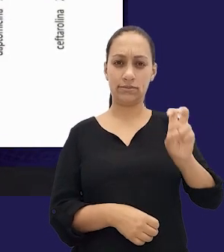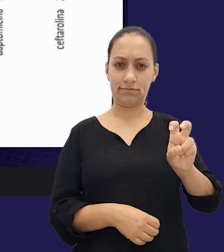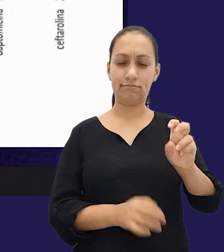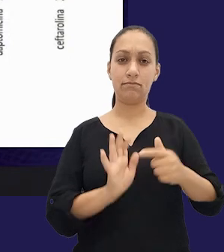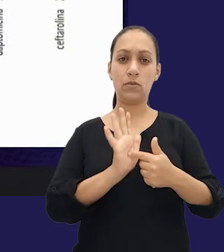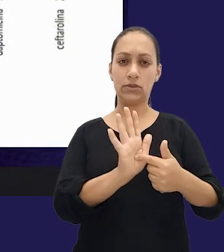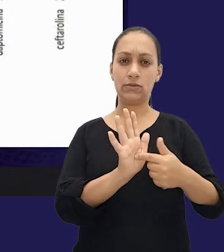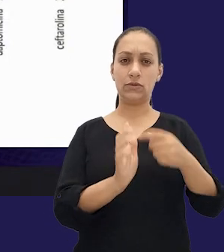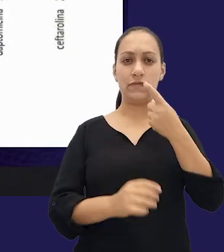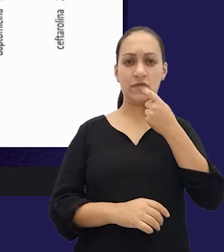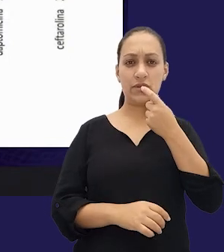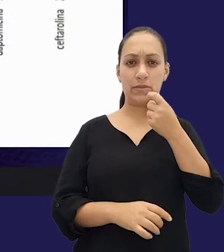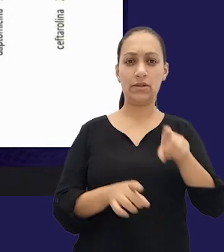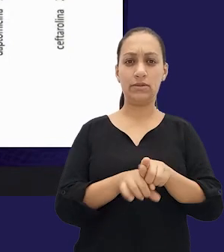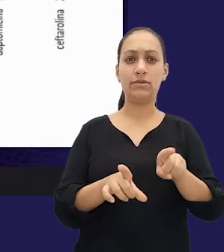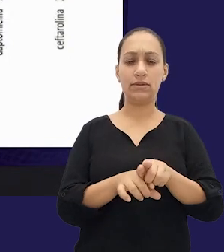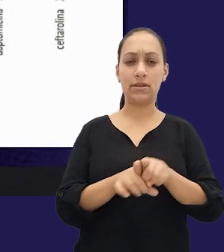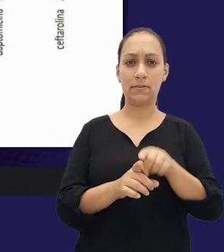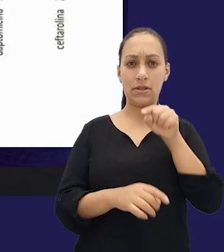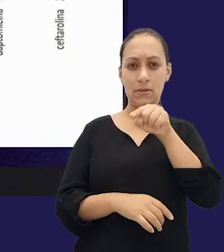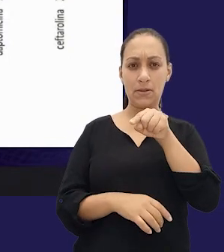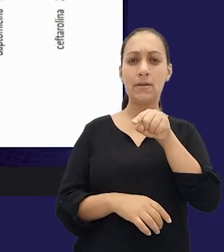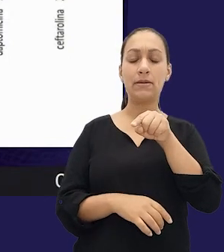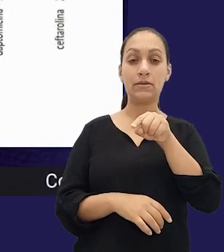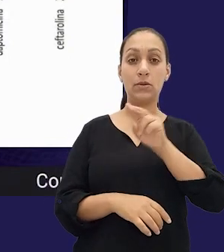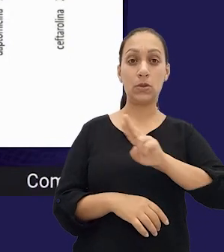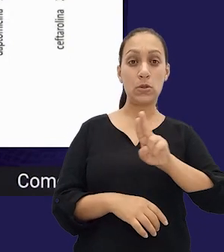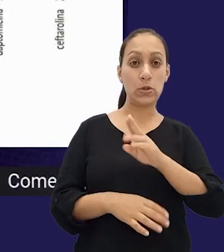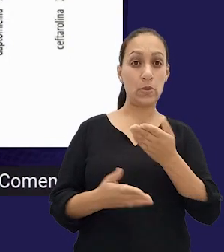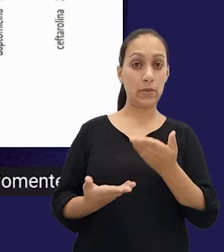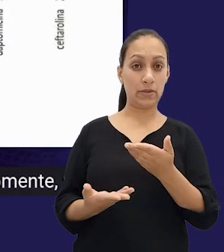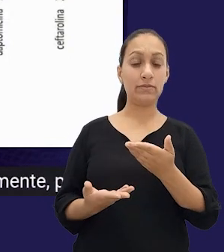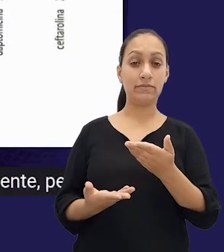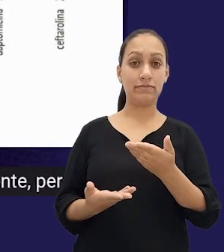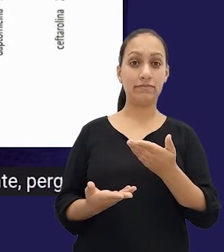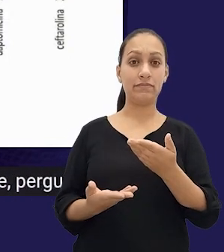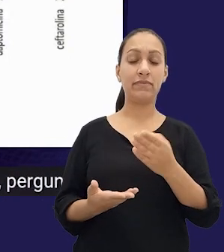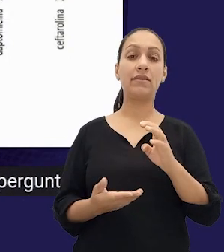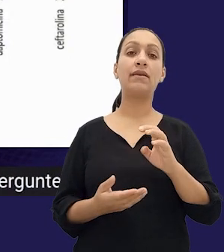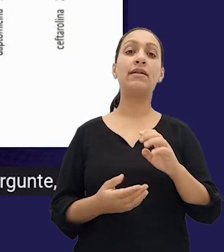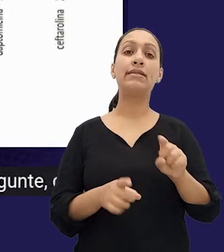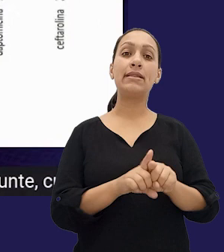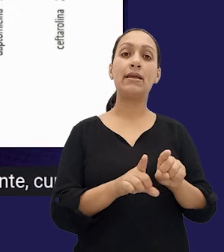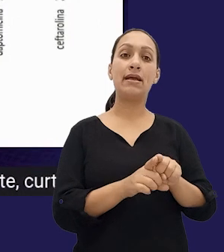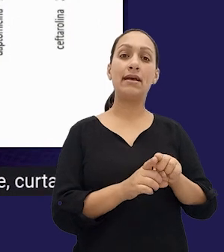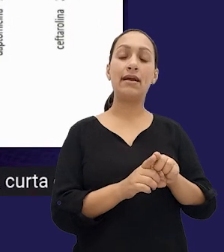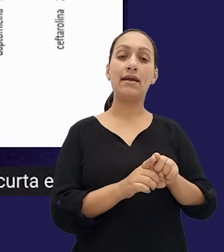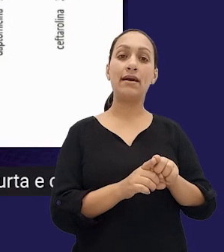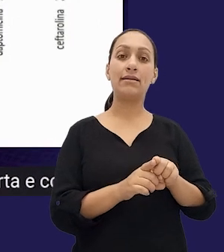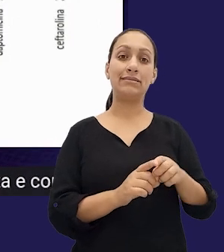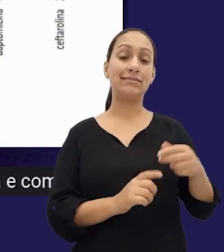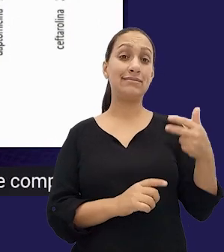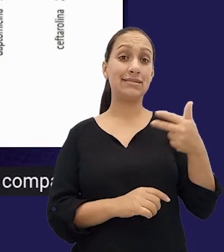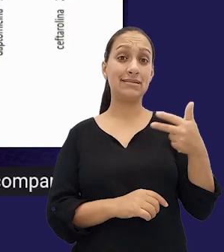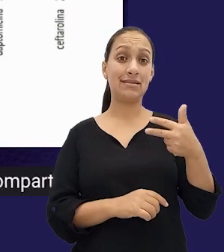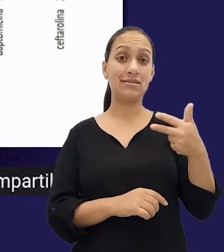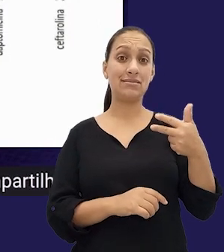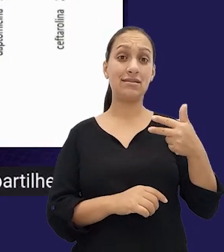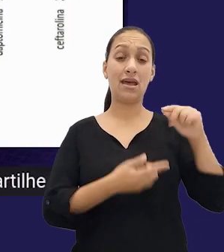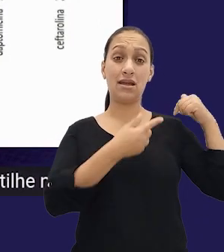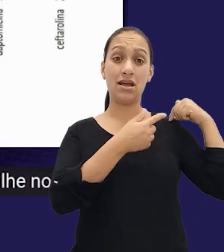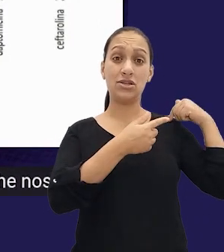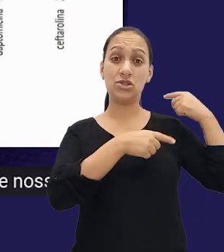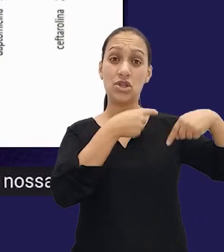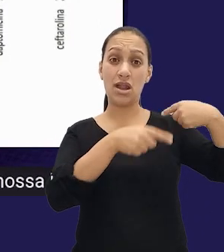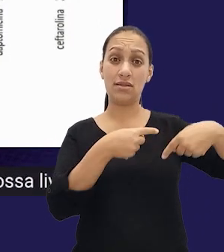ó, nós temos o imipenem, que é um carbapenêmico, e a ceftazidima, que é uma cefalosporina de terceira geração.